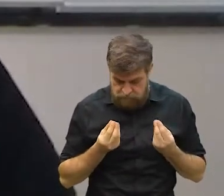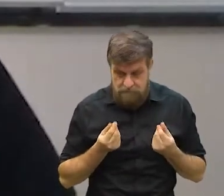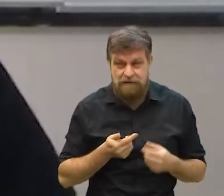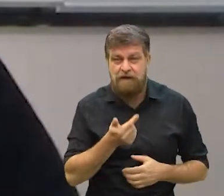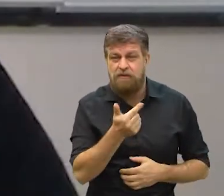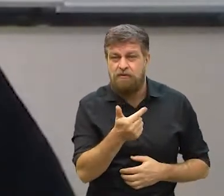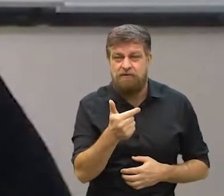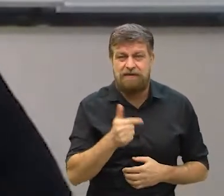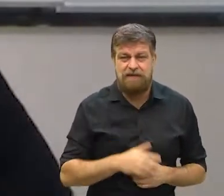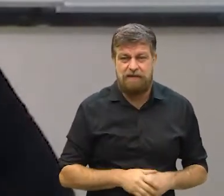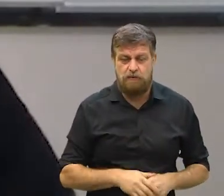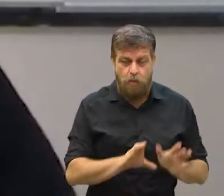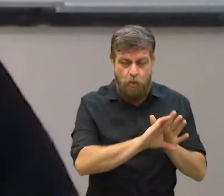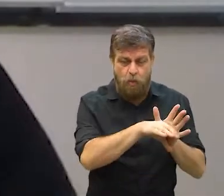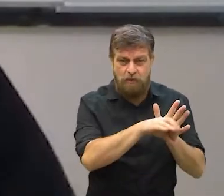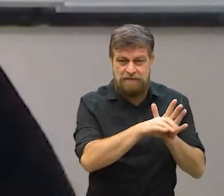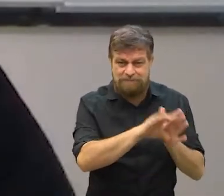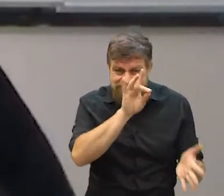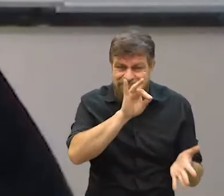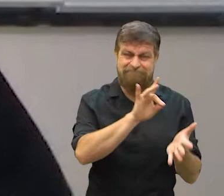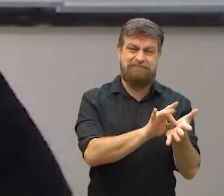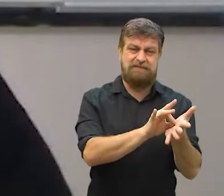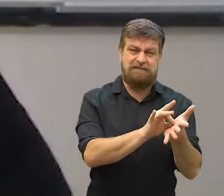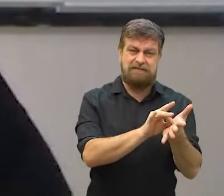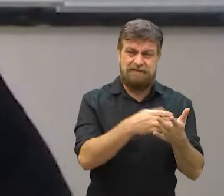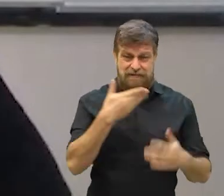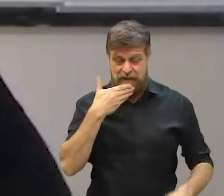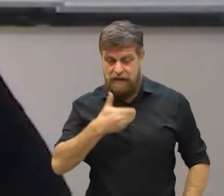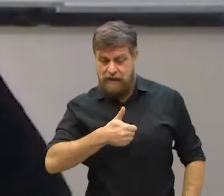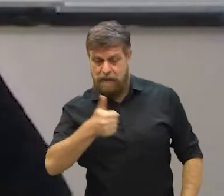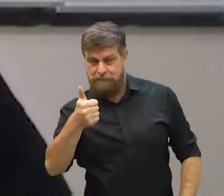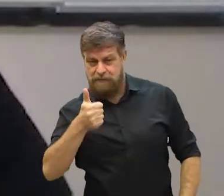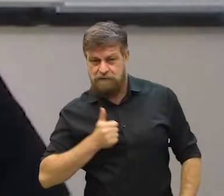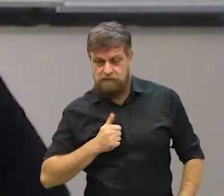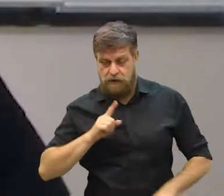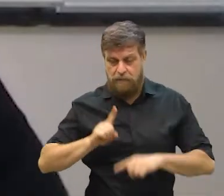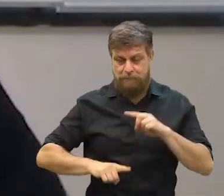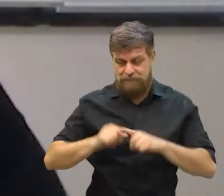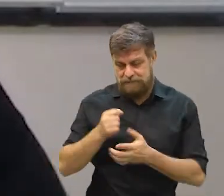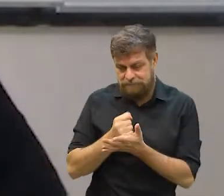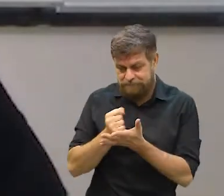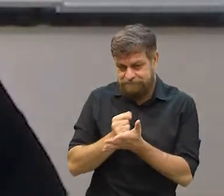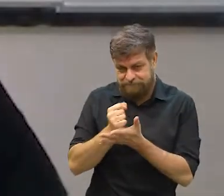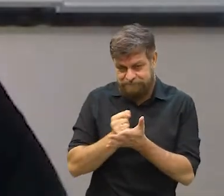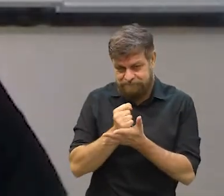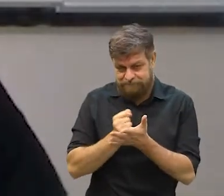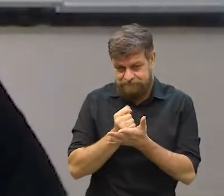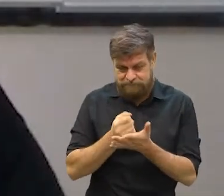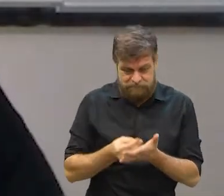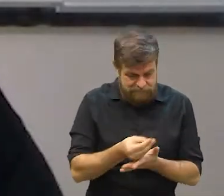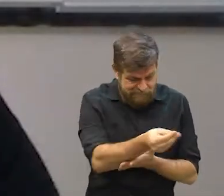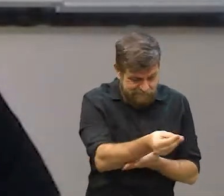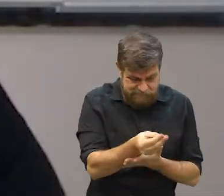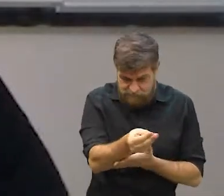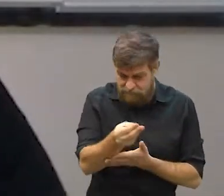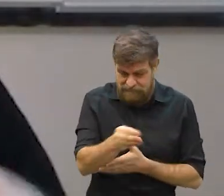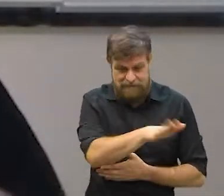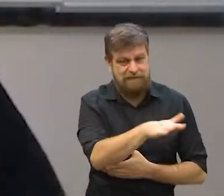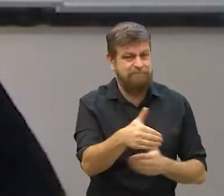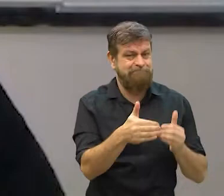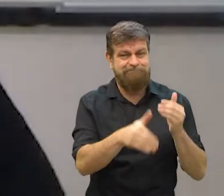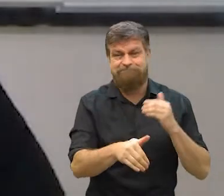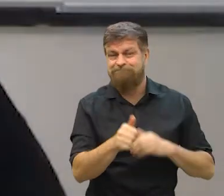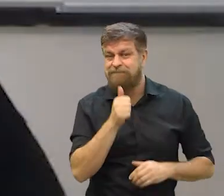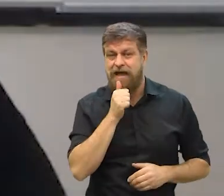não existe ainda um consenso sobre qual seria a melhor composição do medicamento a ser usado na criança. Por quê?